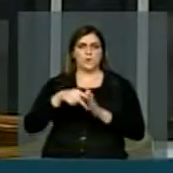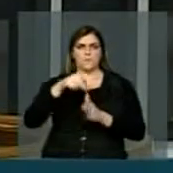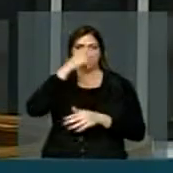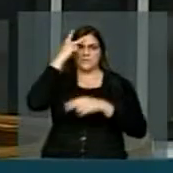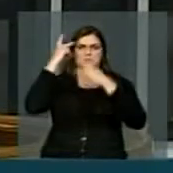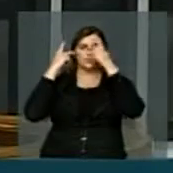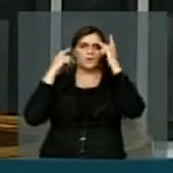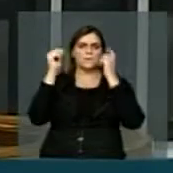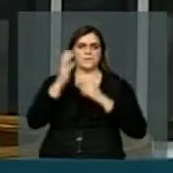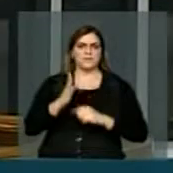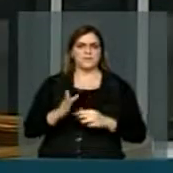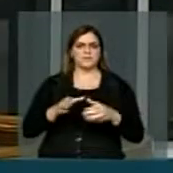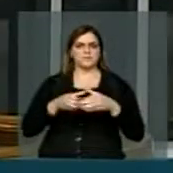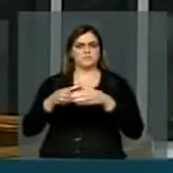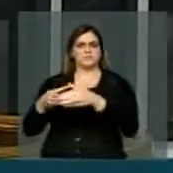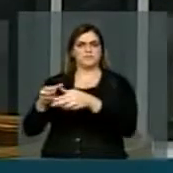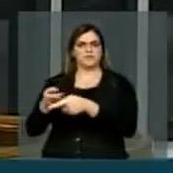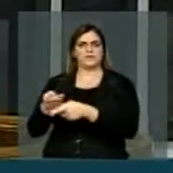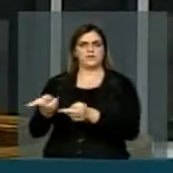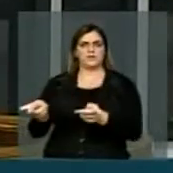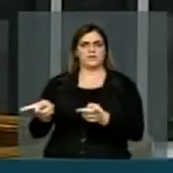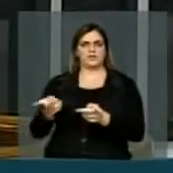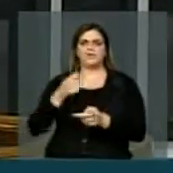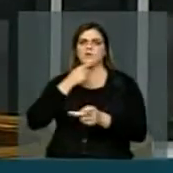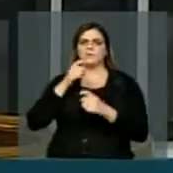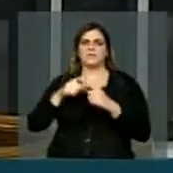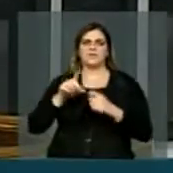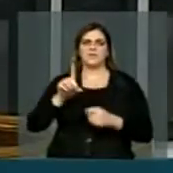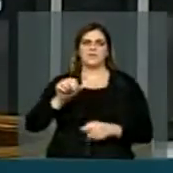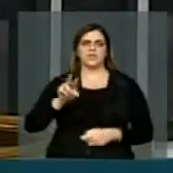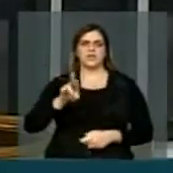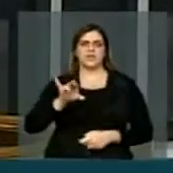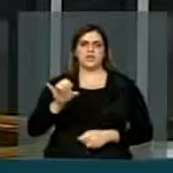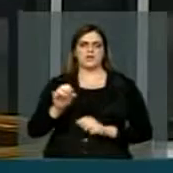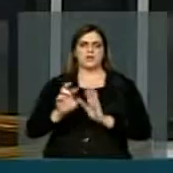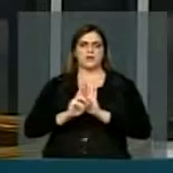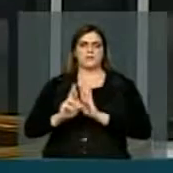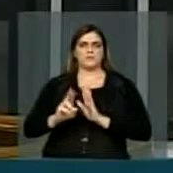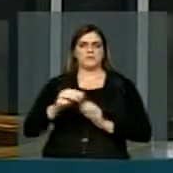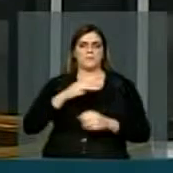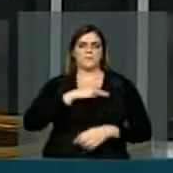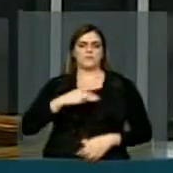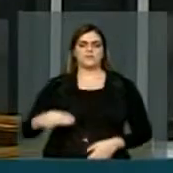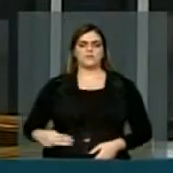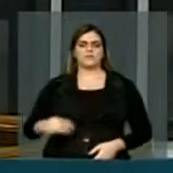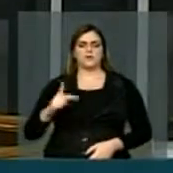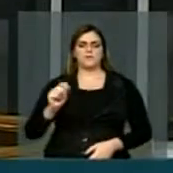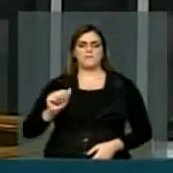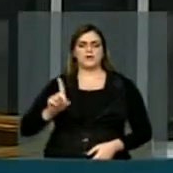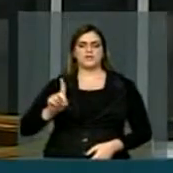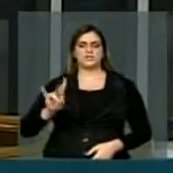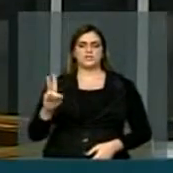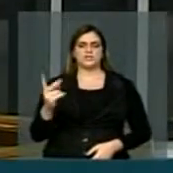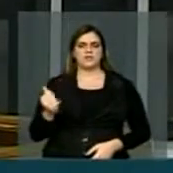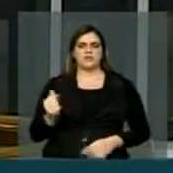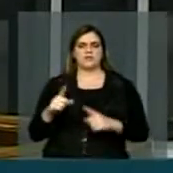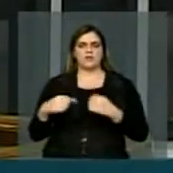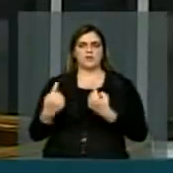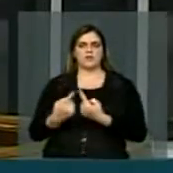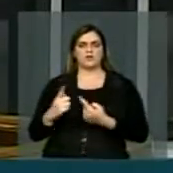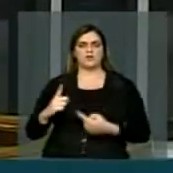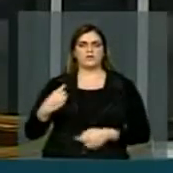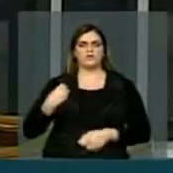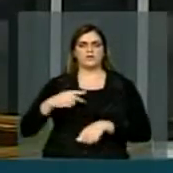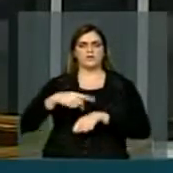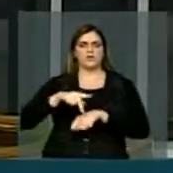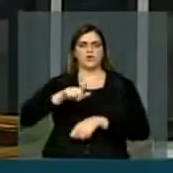em nome do doutor Dário Frederico Pache, representou o ministro Padilha nesse conclave na